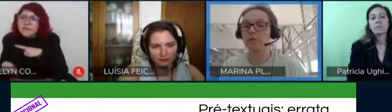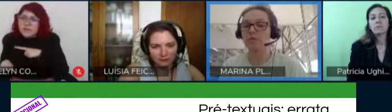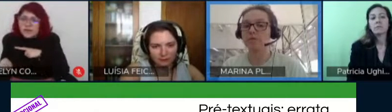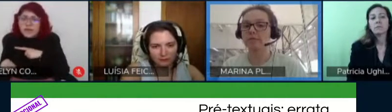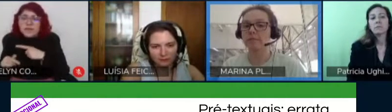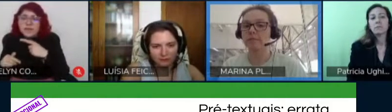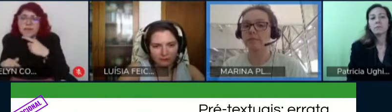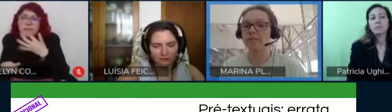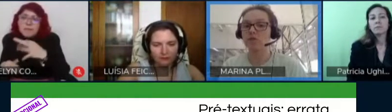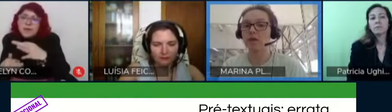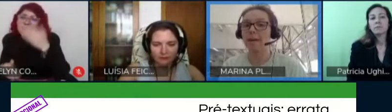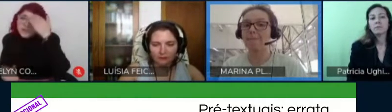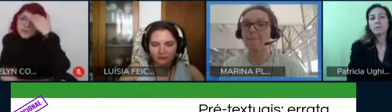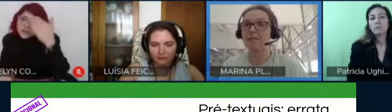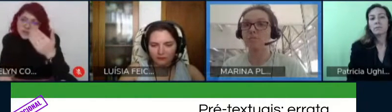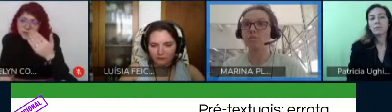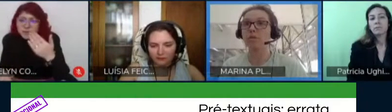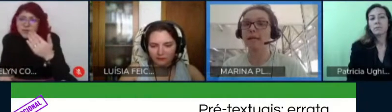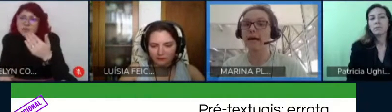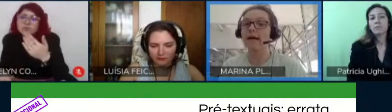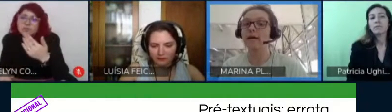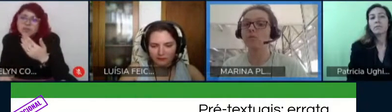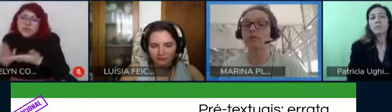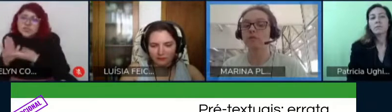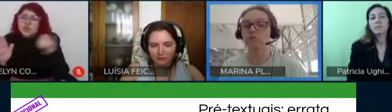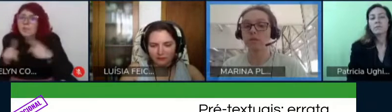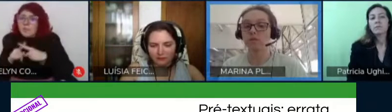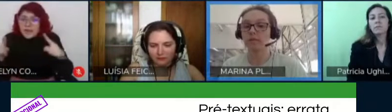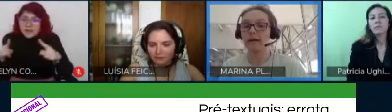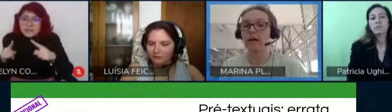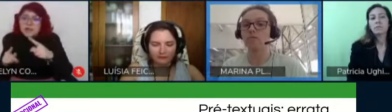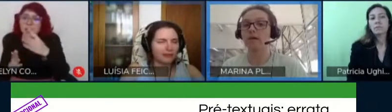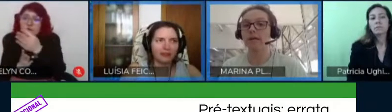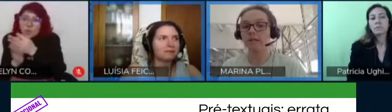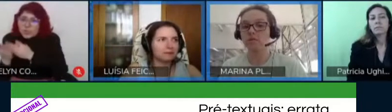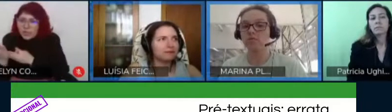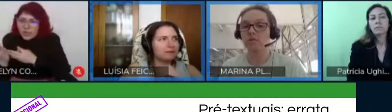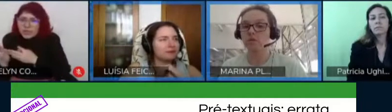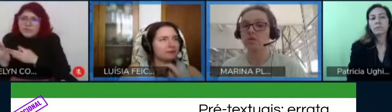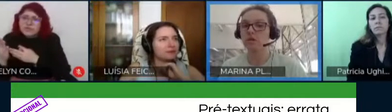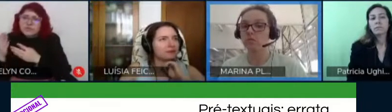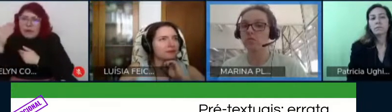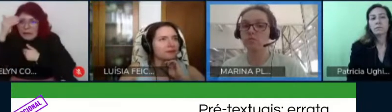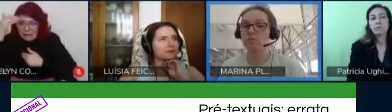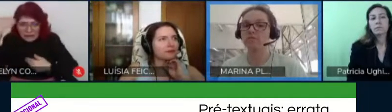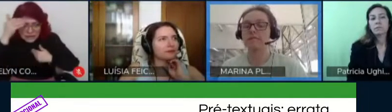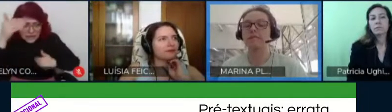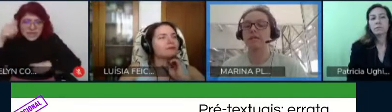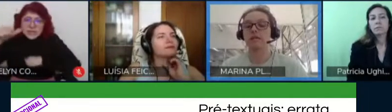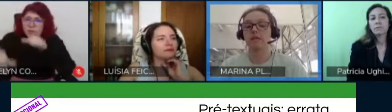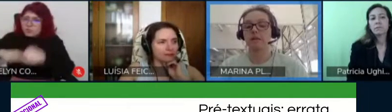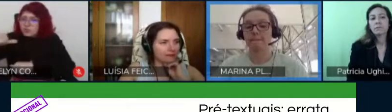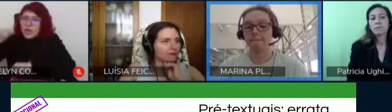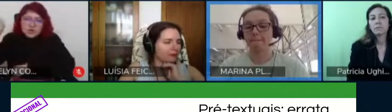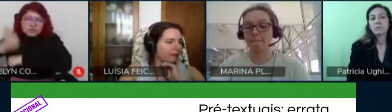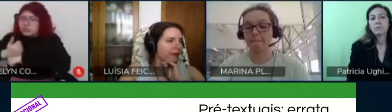naquele momento não está mais presente. Mas mudar o texto original, isso a gente não costuma